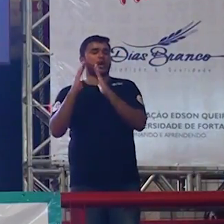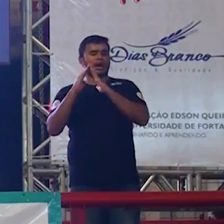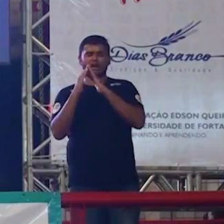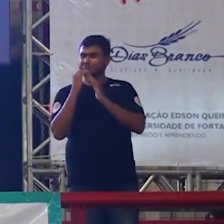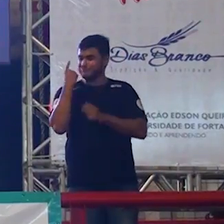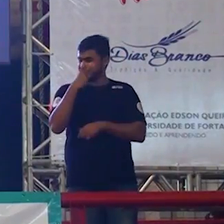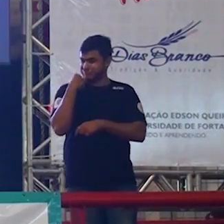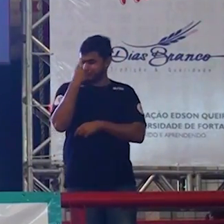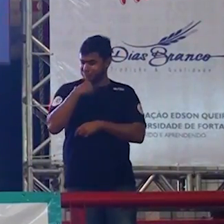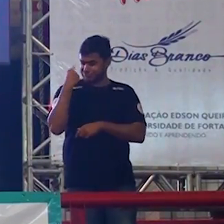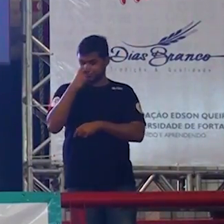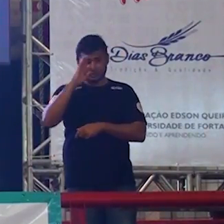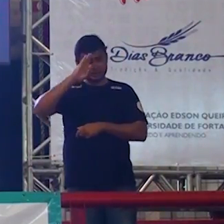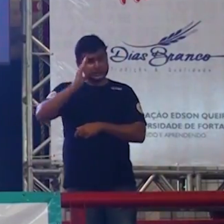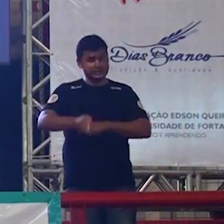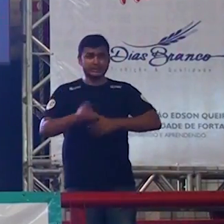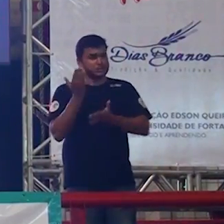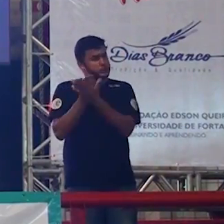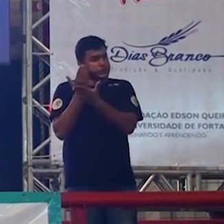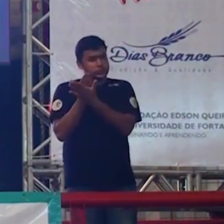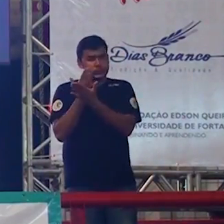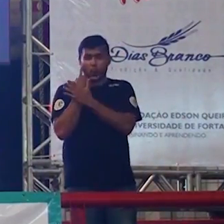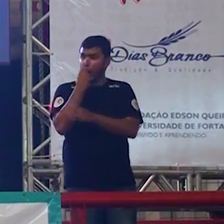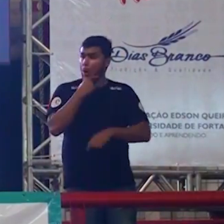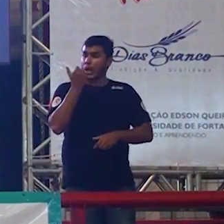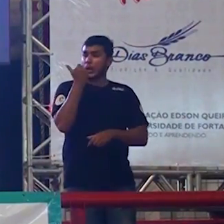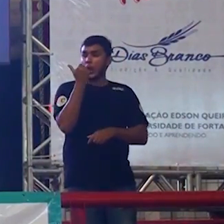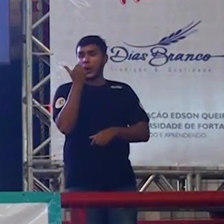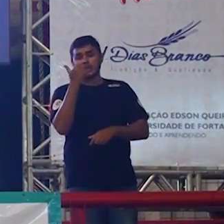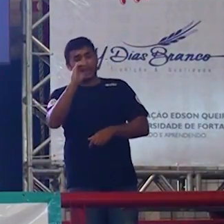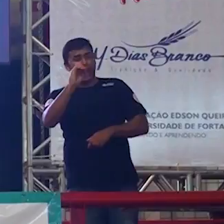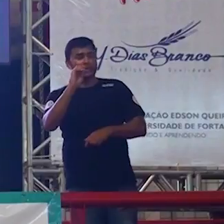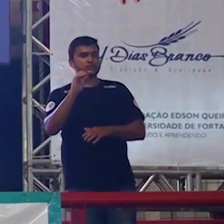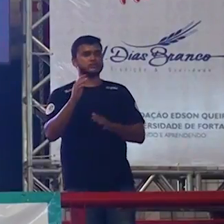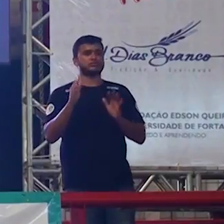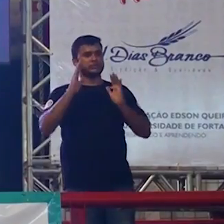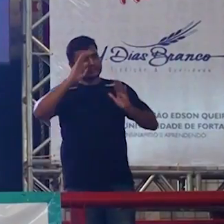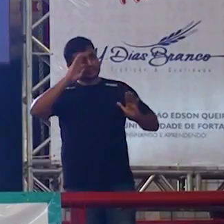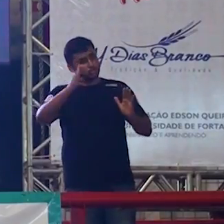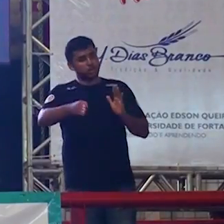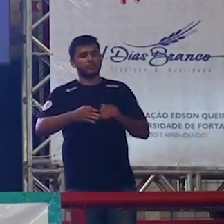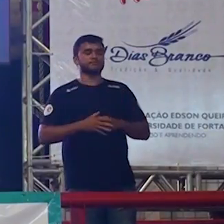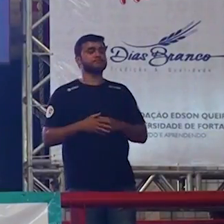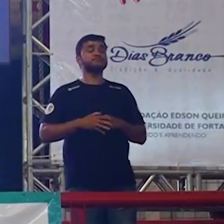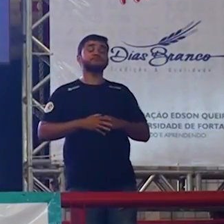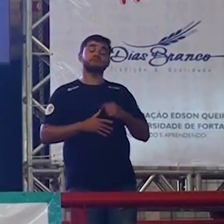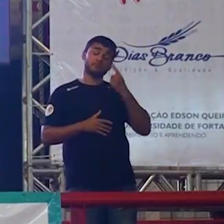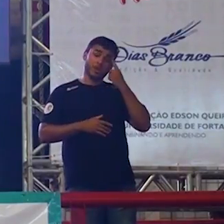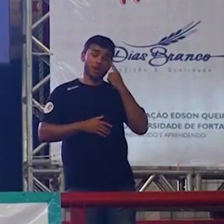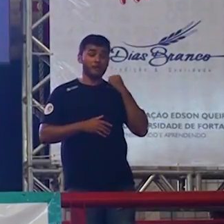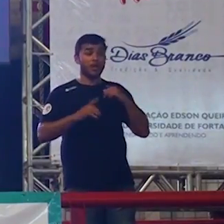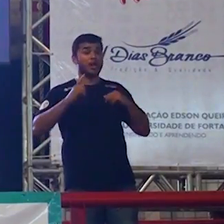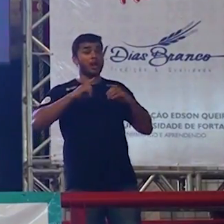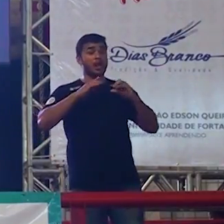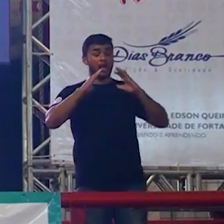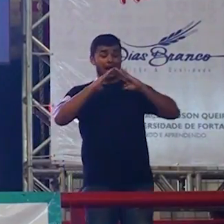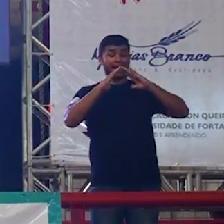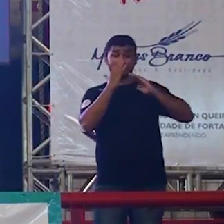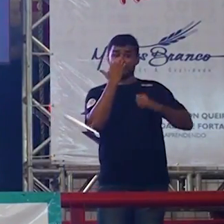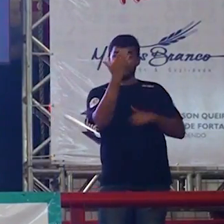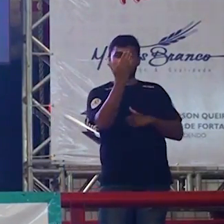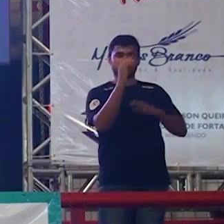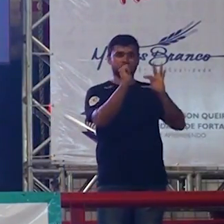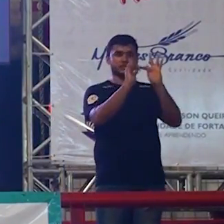dia, 8 horas, sem parar praticamente de estudar. E ela me disse assim, Alexandre, como eu morava em frente ao terminal do Antônio